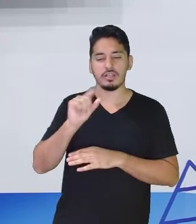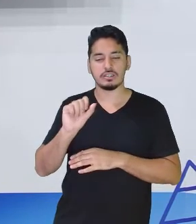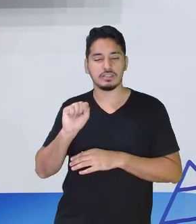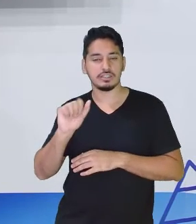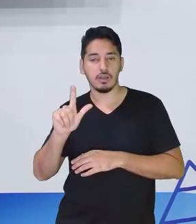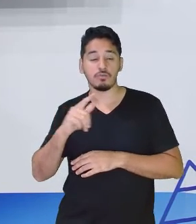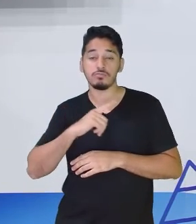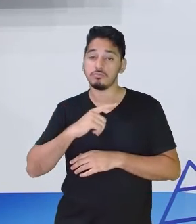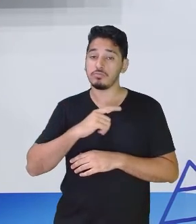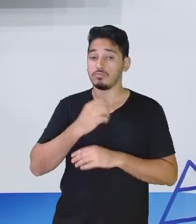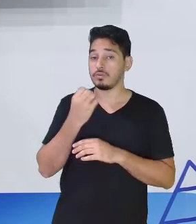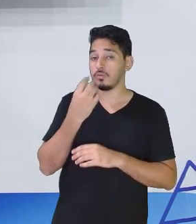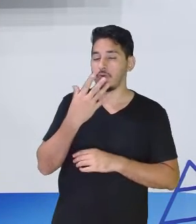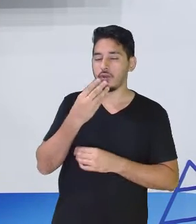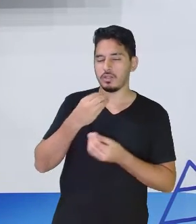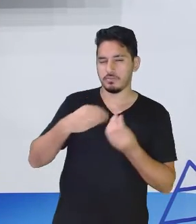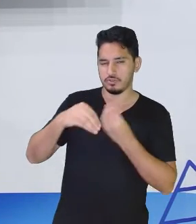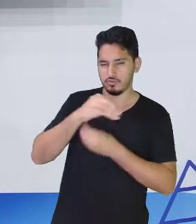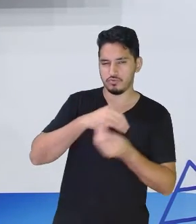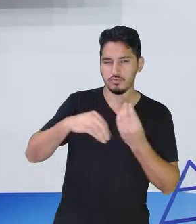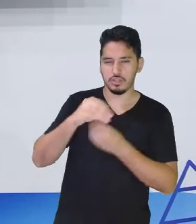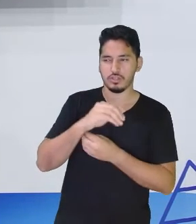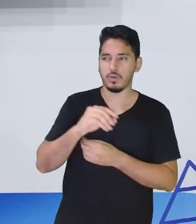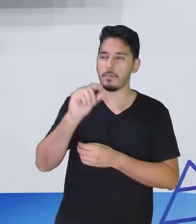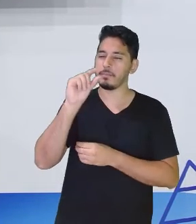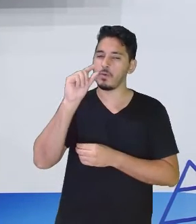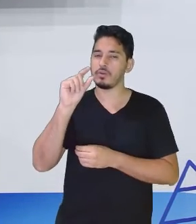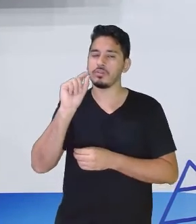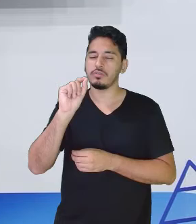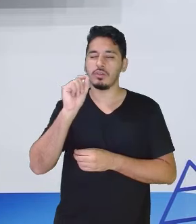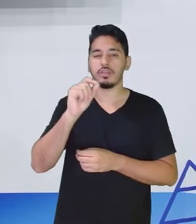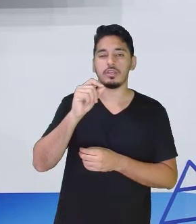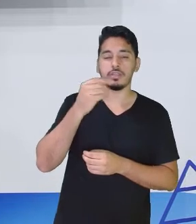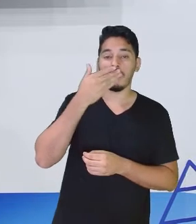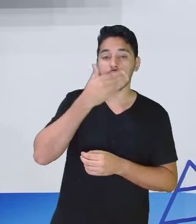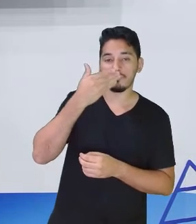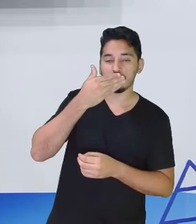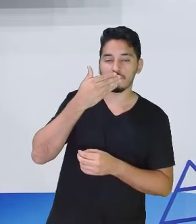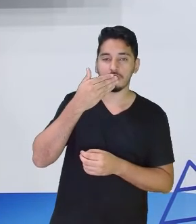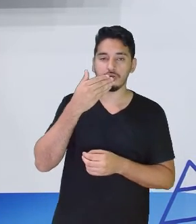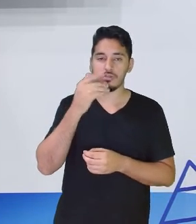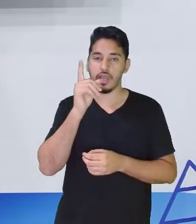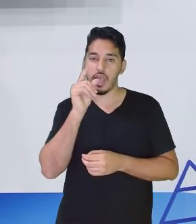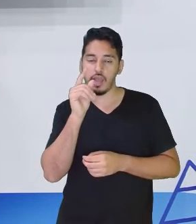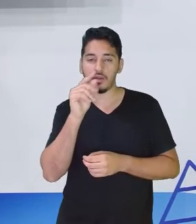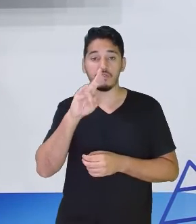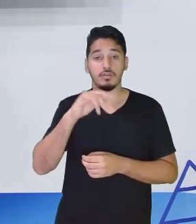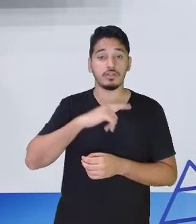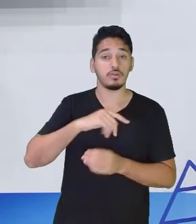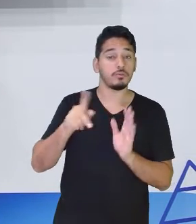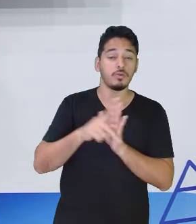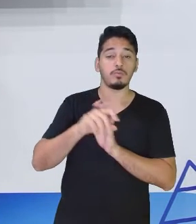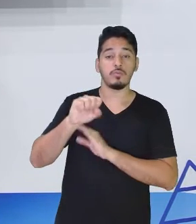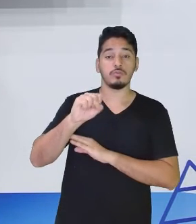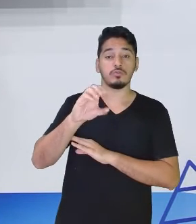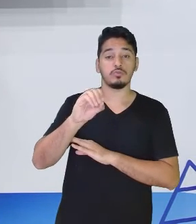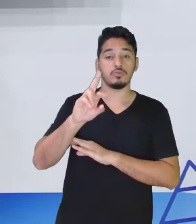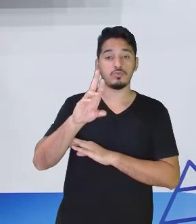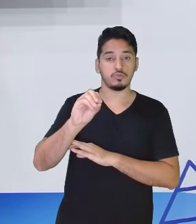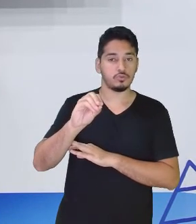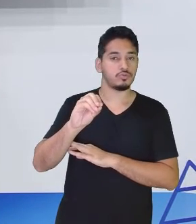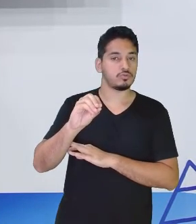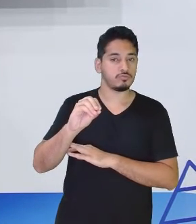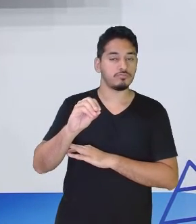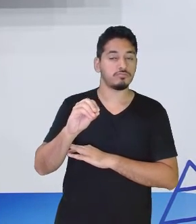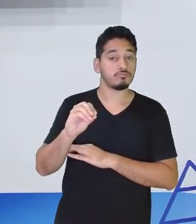também. Ele misturado a uma pequena porção de açúcar e água, vai ter o soro caseiro, né?